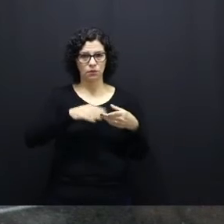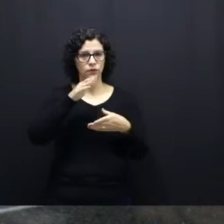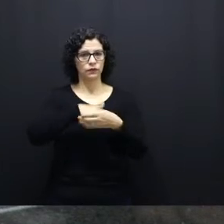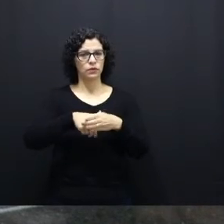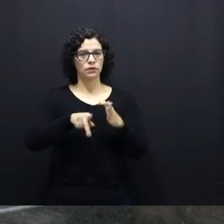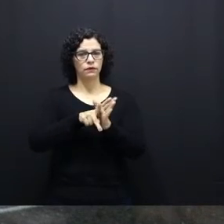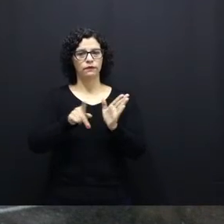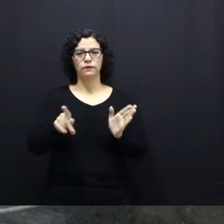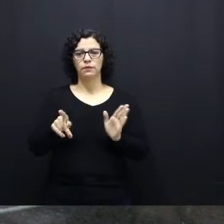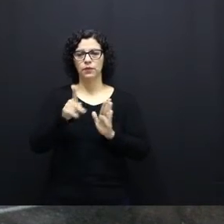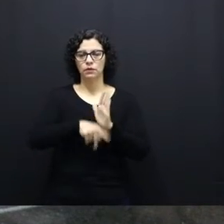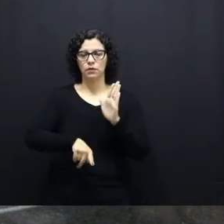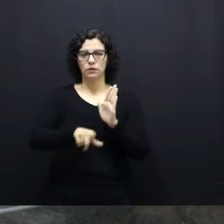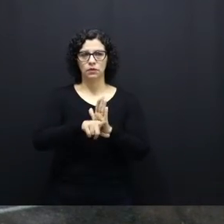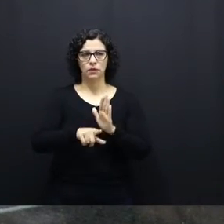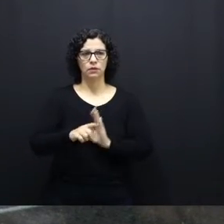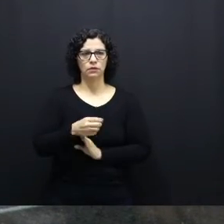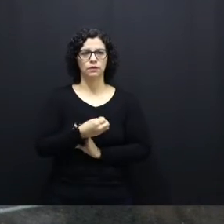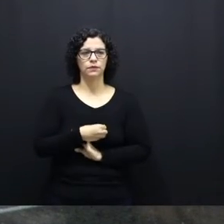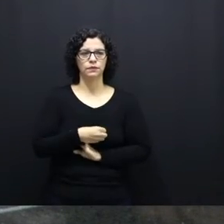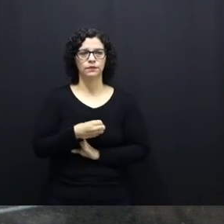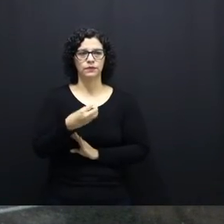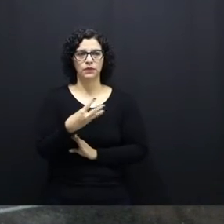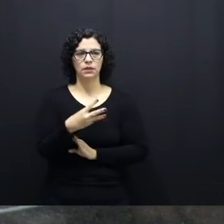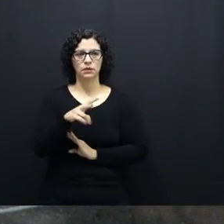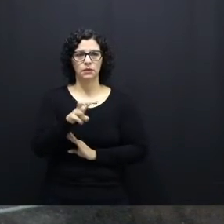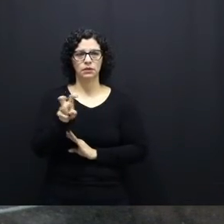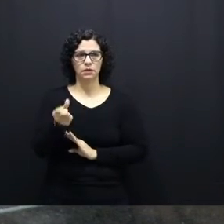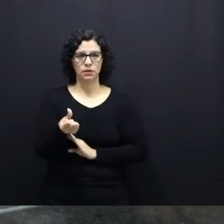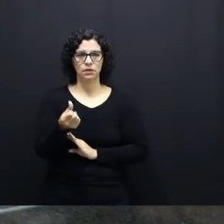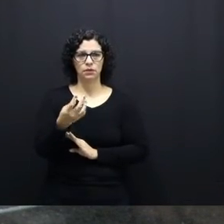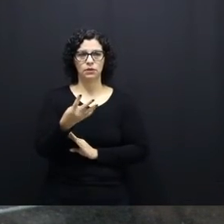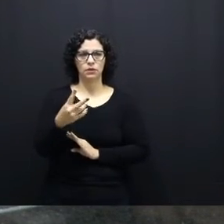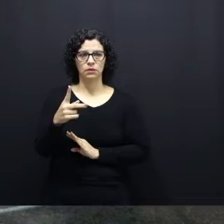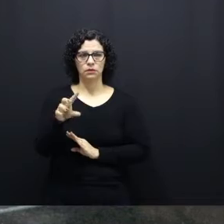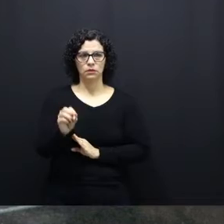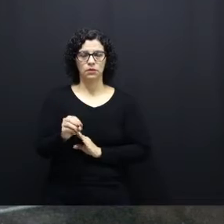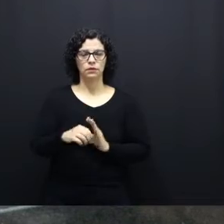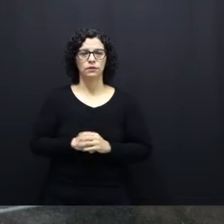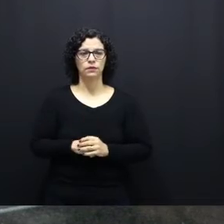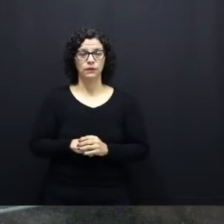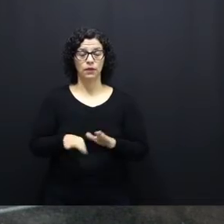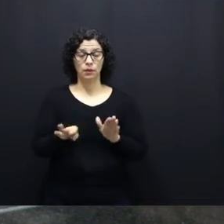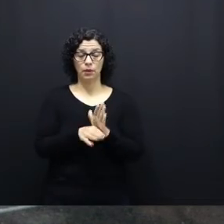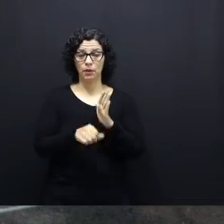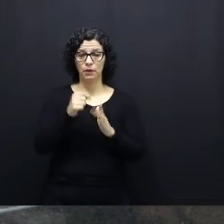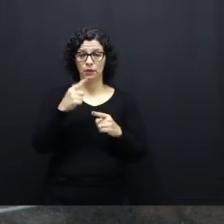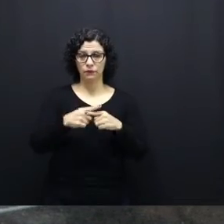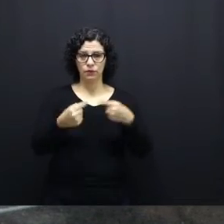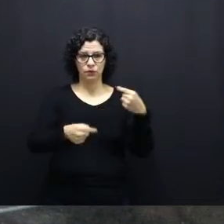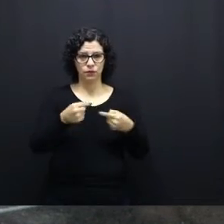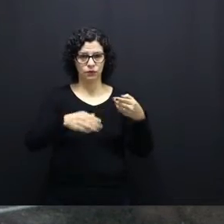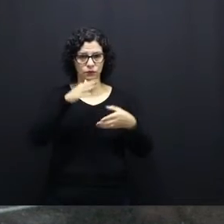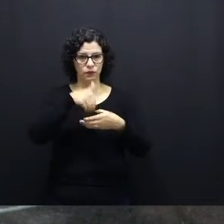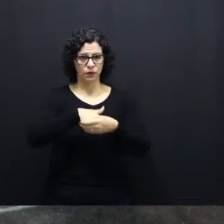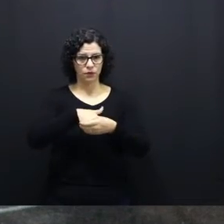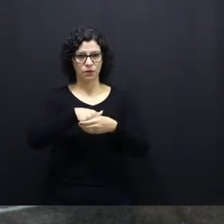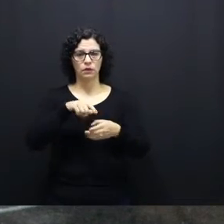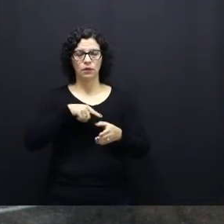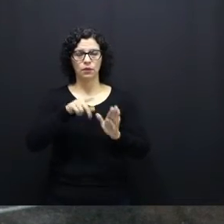discussão e votação dos projetos de lei os números 356 E405 e primeiro turno de discussão e votação